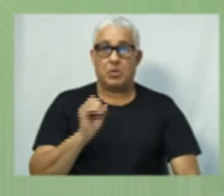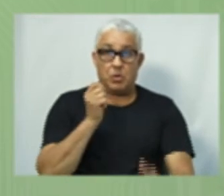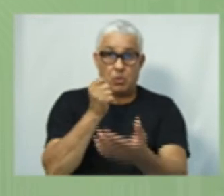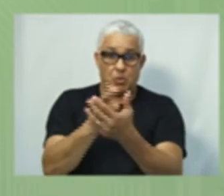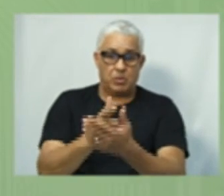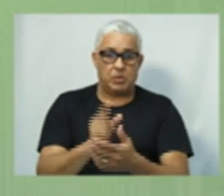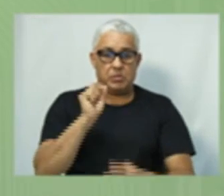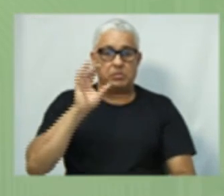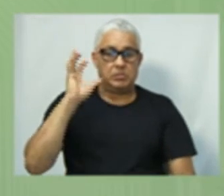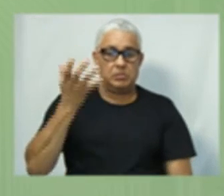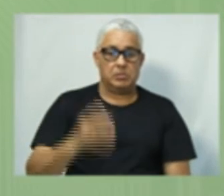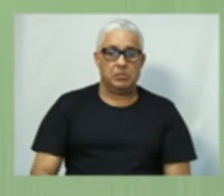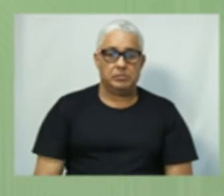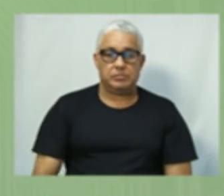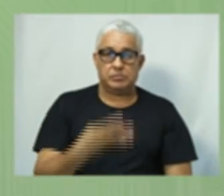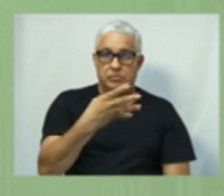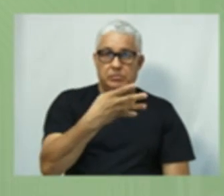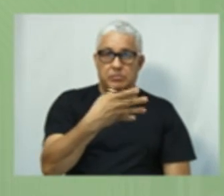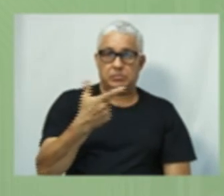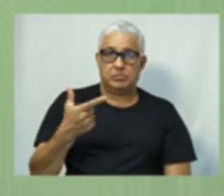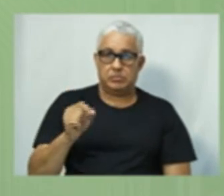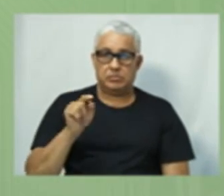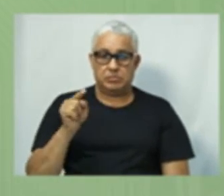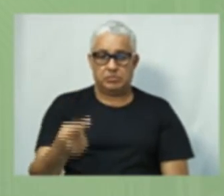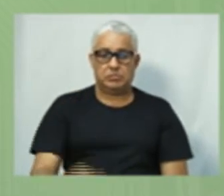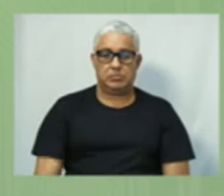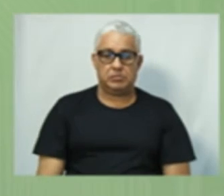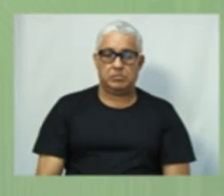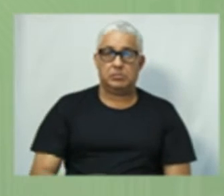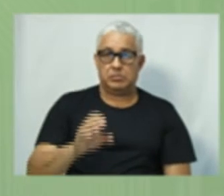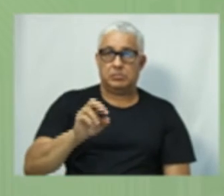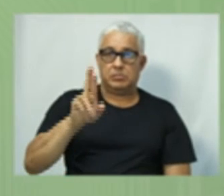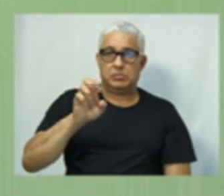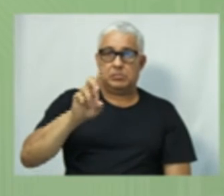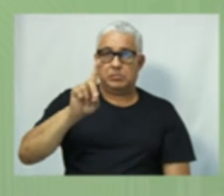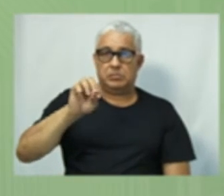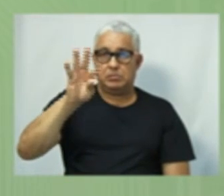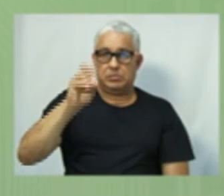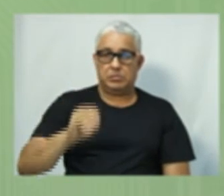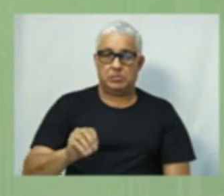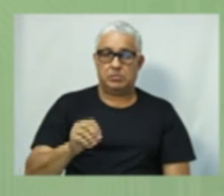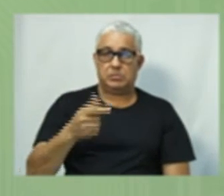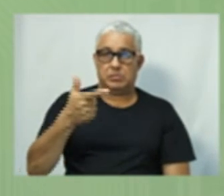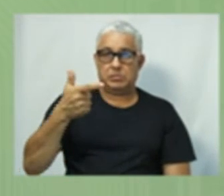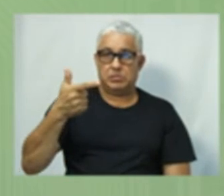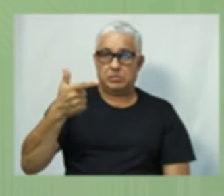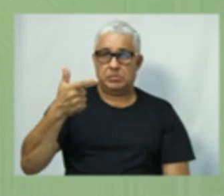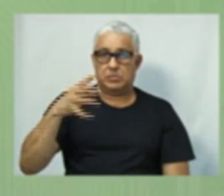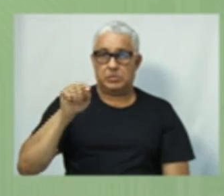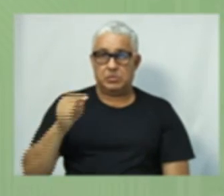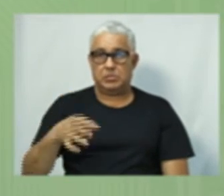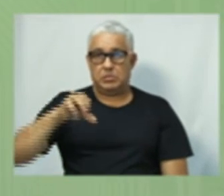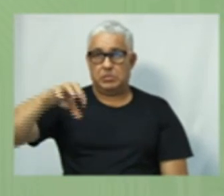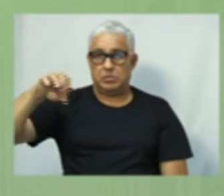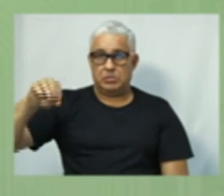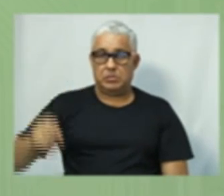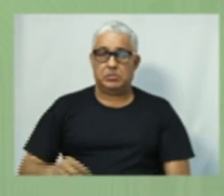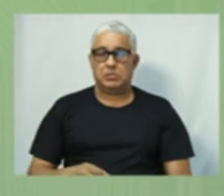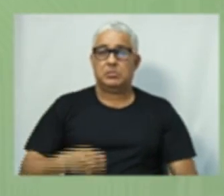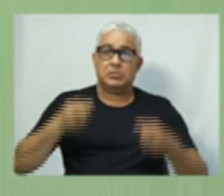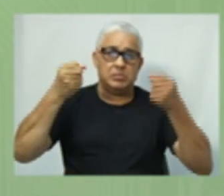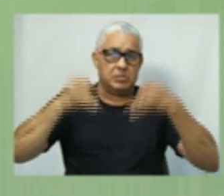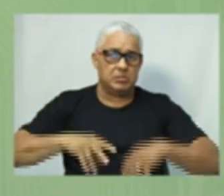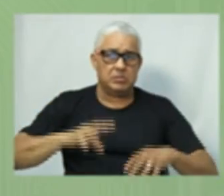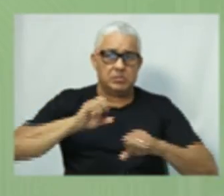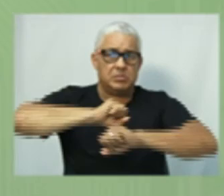O que aconteceu? Gerou um crédito para ele de 24.900. Explica melhor, professor. Ele não comprou aqui?